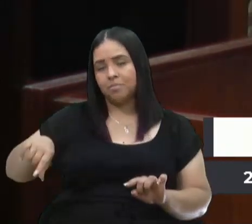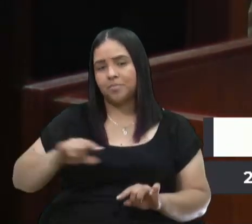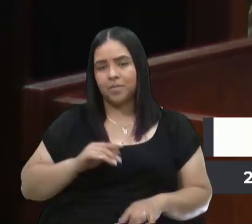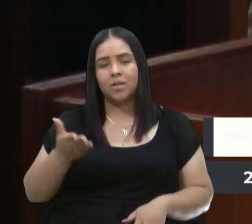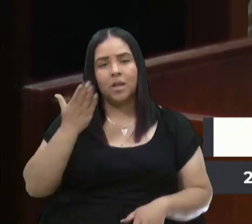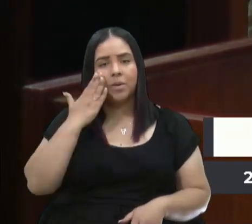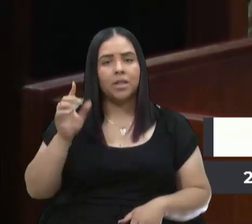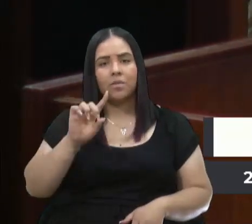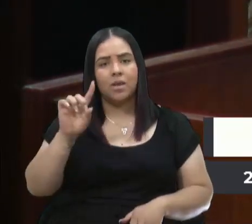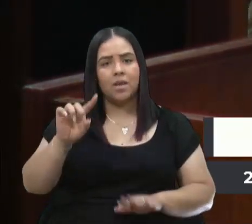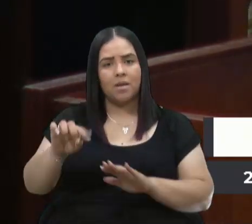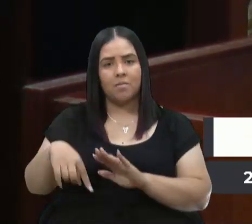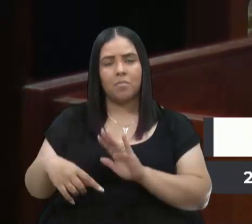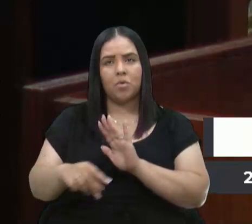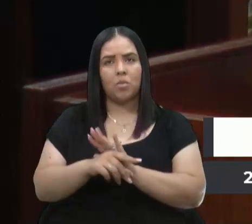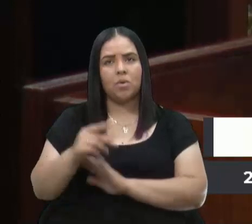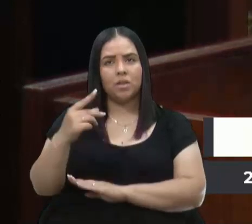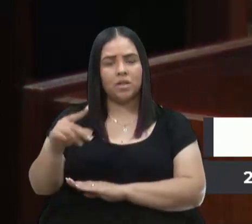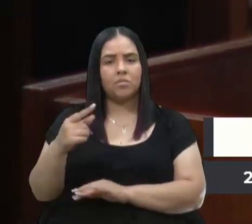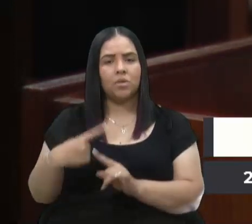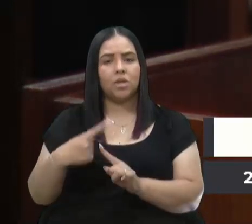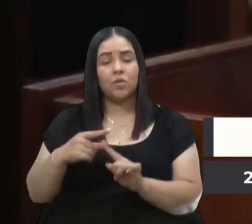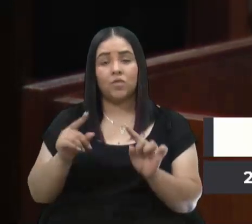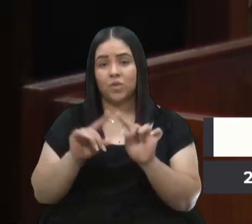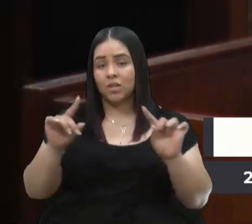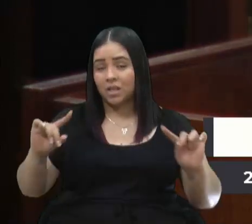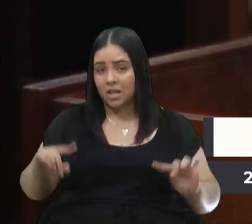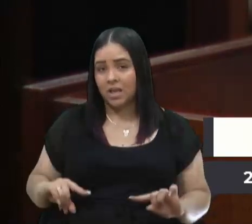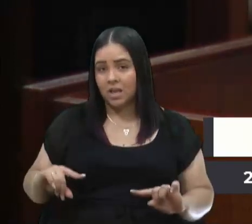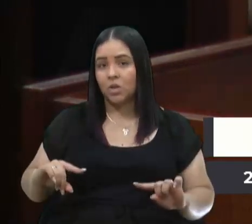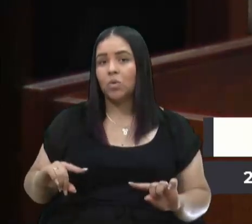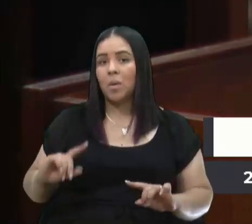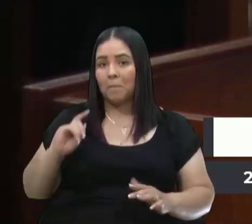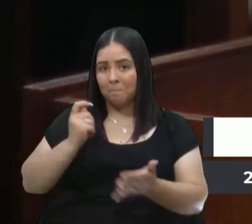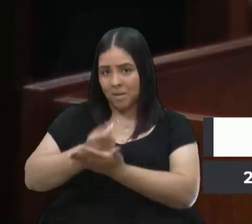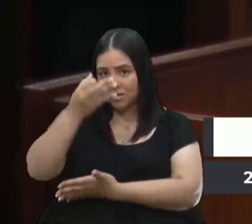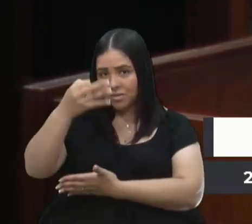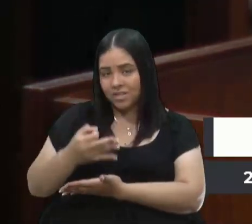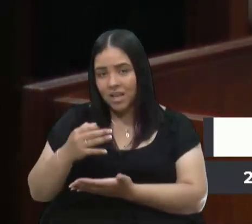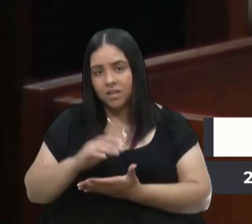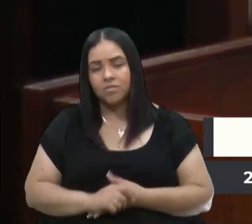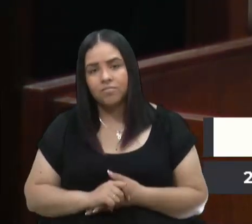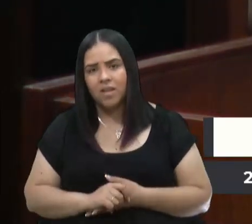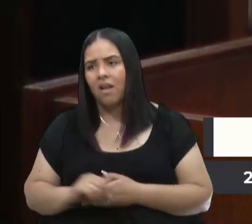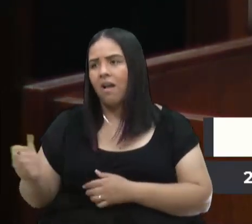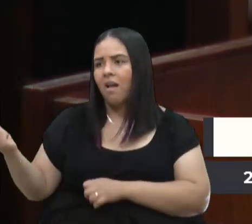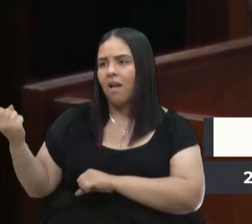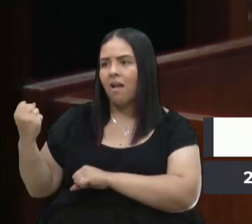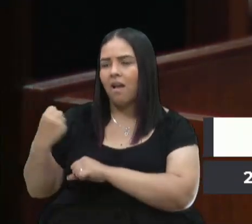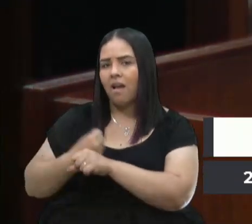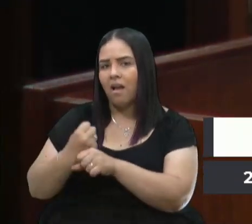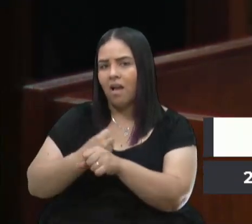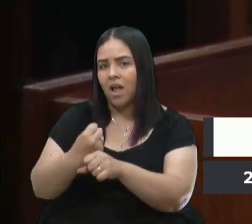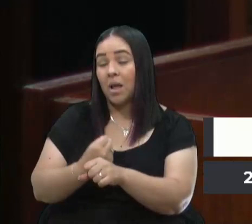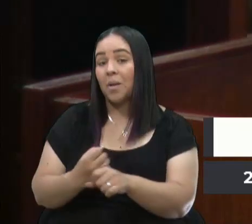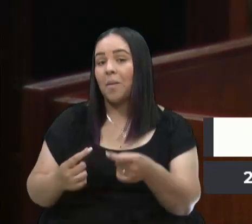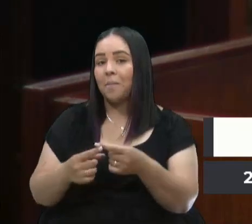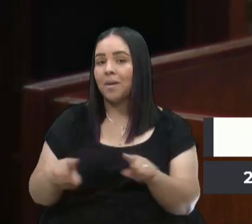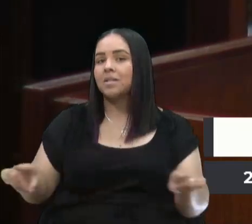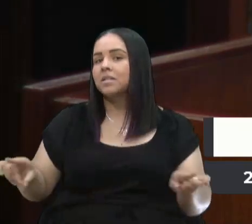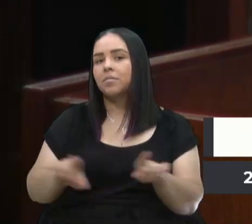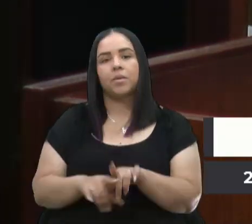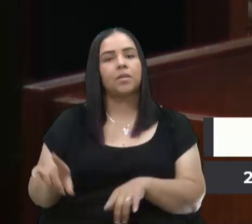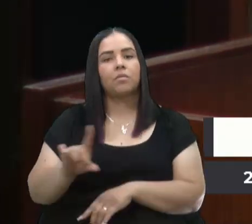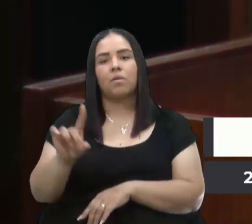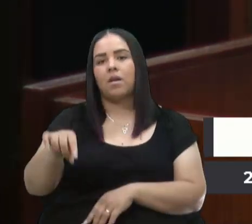disso. Os servidores têm contribuído, aliás, direitinho, há muitos anos. Mas essa também não